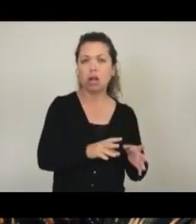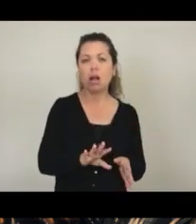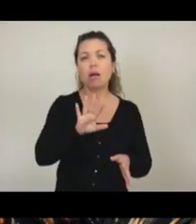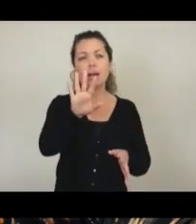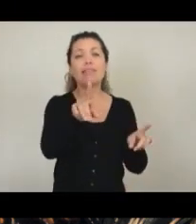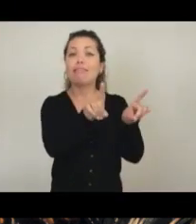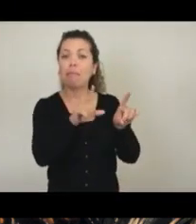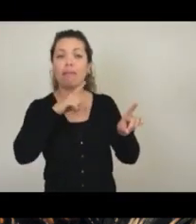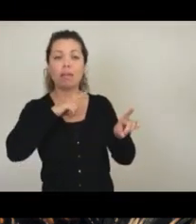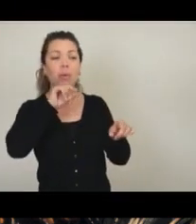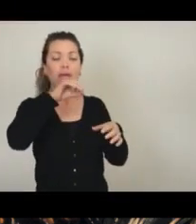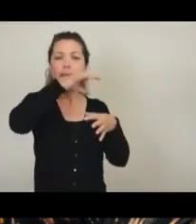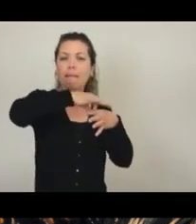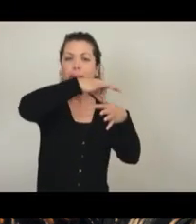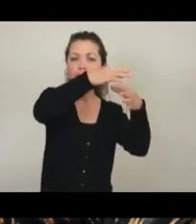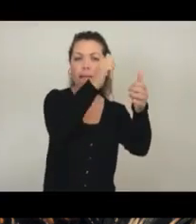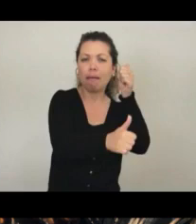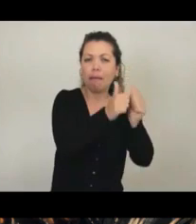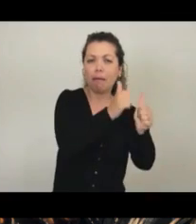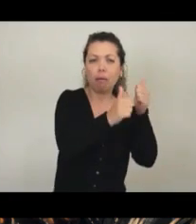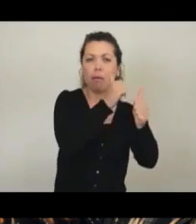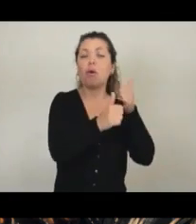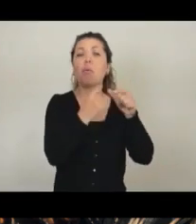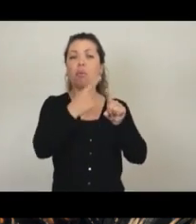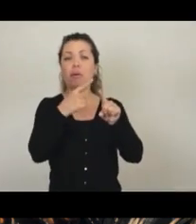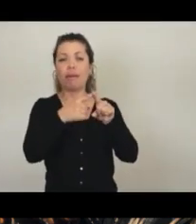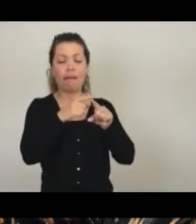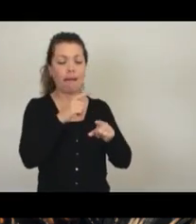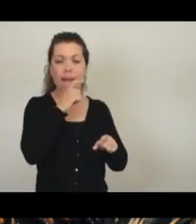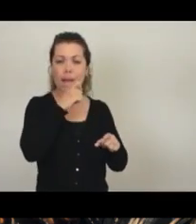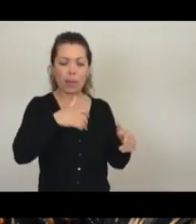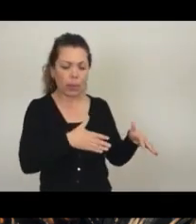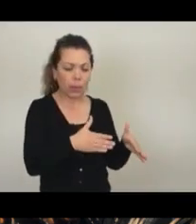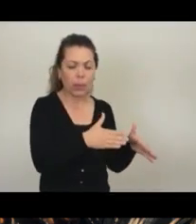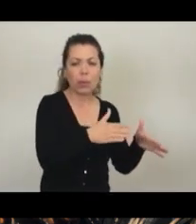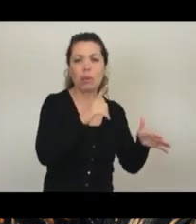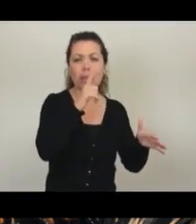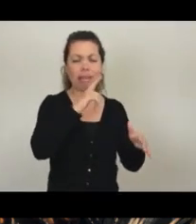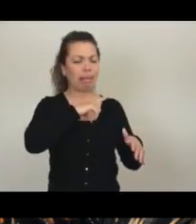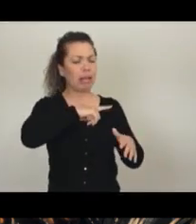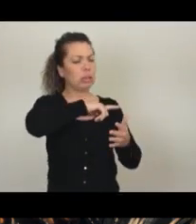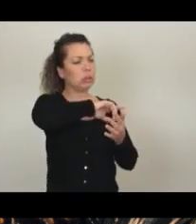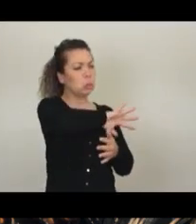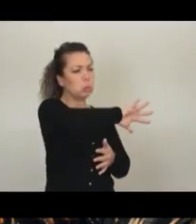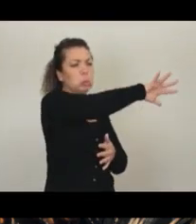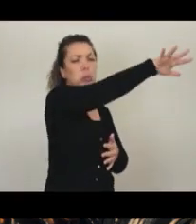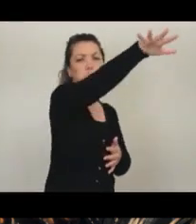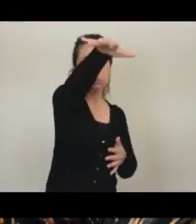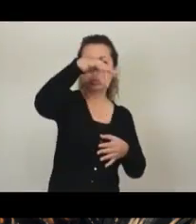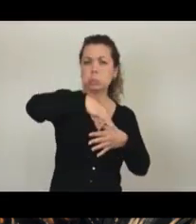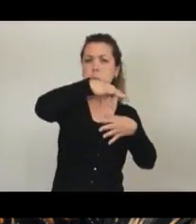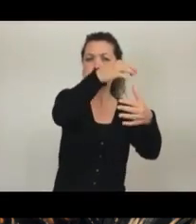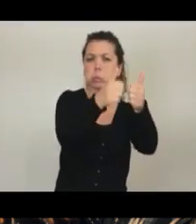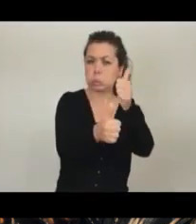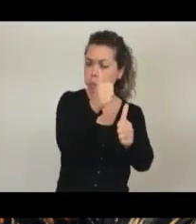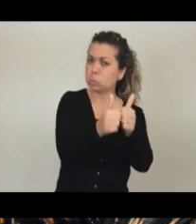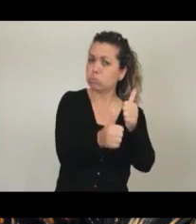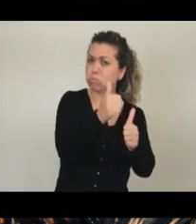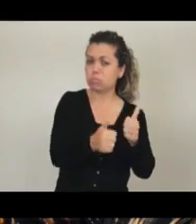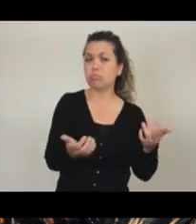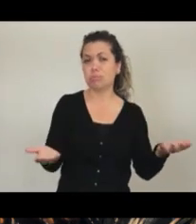assim o Valo Grande foi construído. Ainda no decorrer dos trabalhos, a natureza começou a dar seu recado. Em